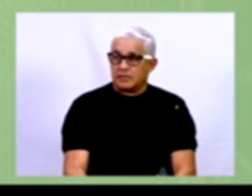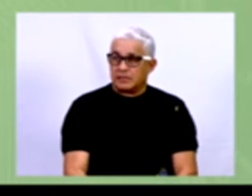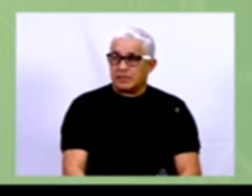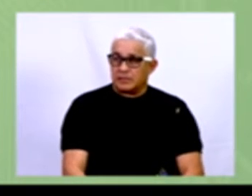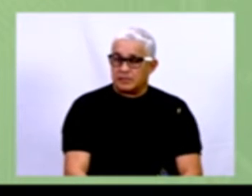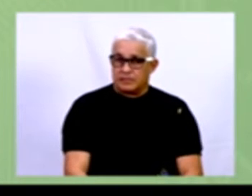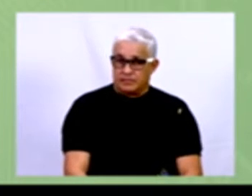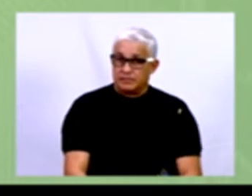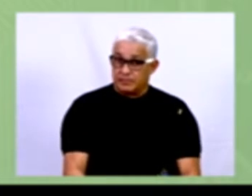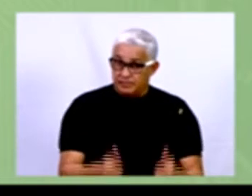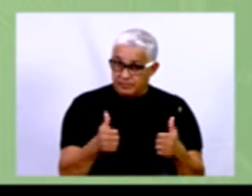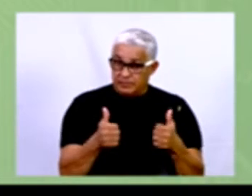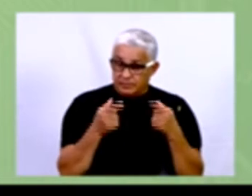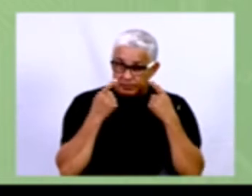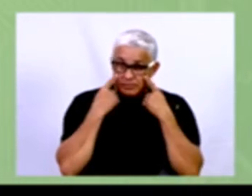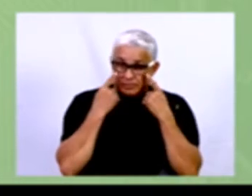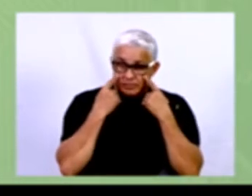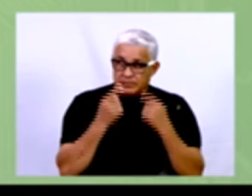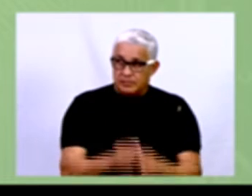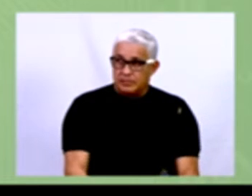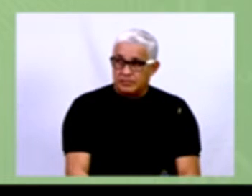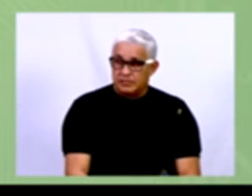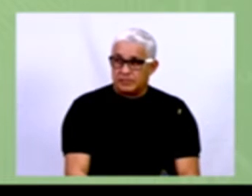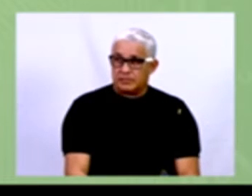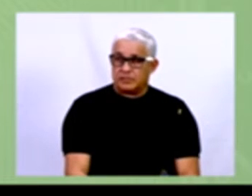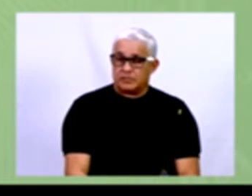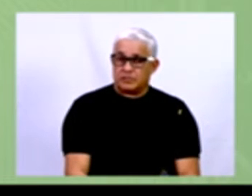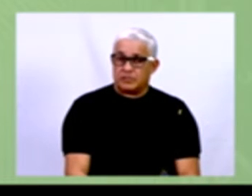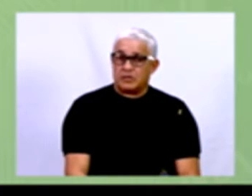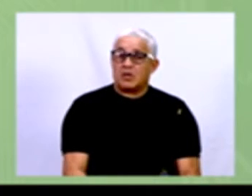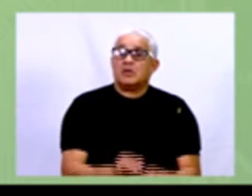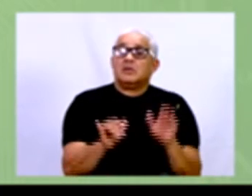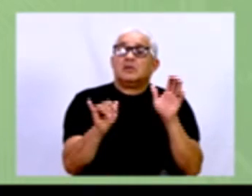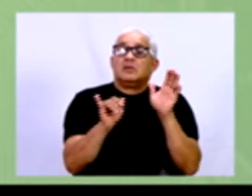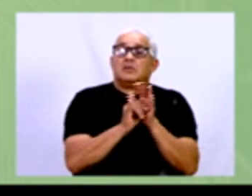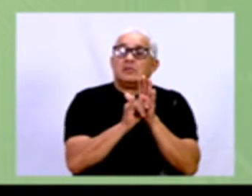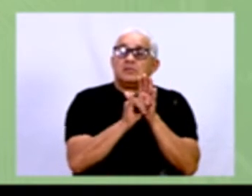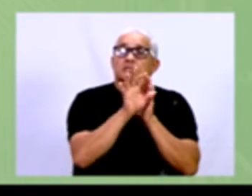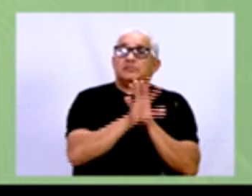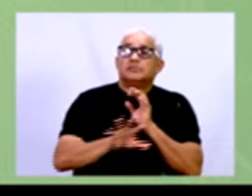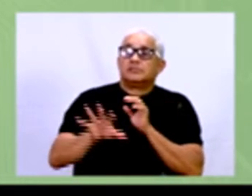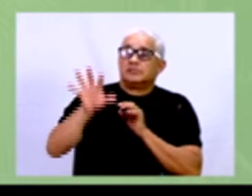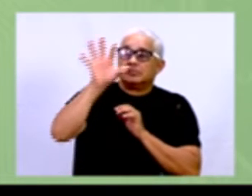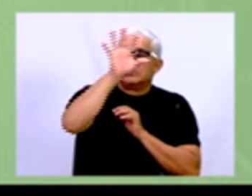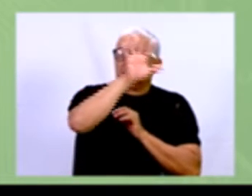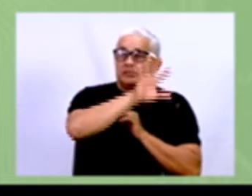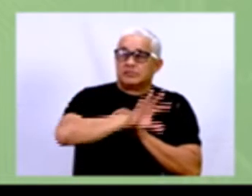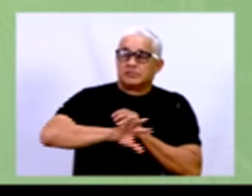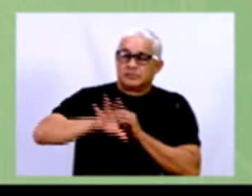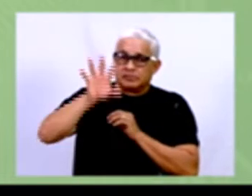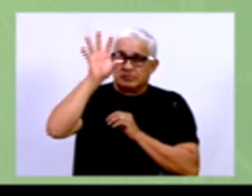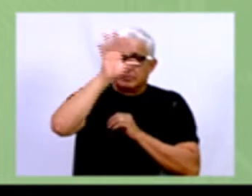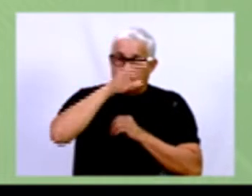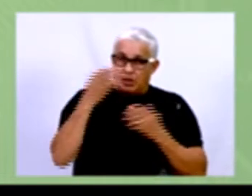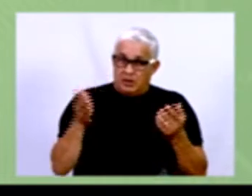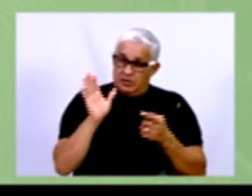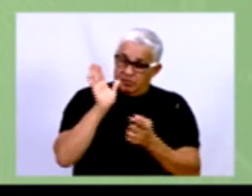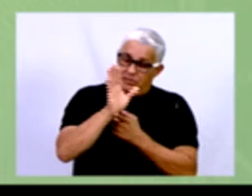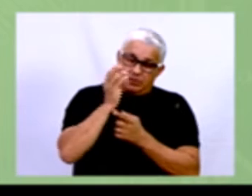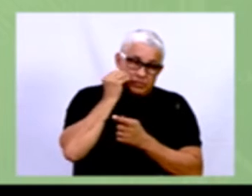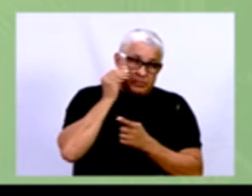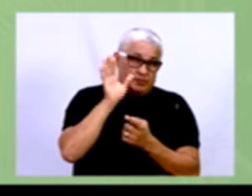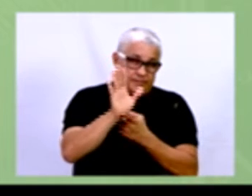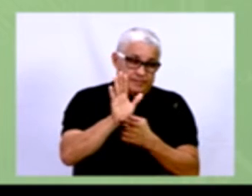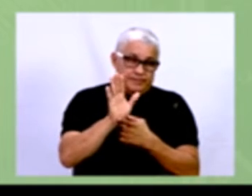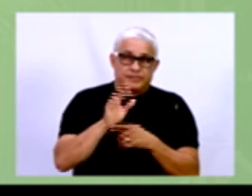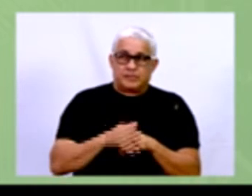Estão acompanhando? Qual é a identidade desses fluxos? É o que eu vou tentar mostrar agora.